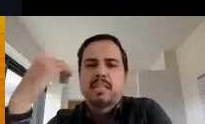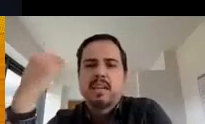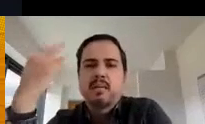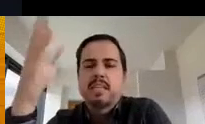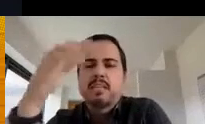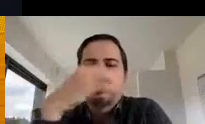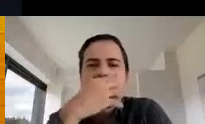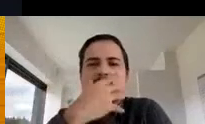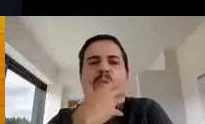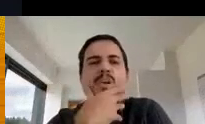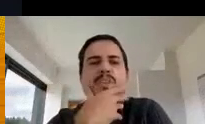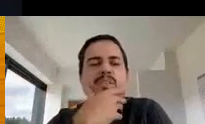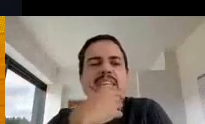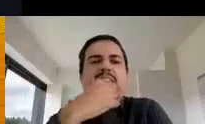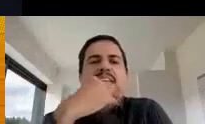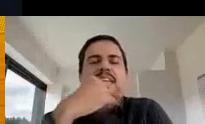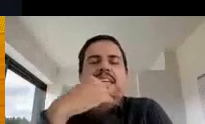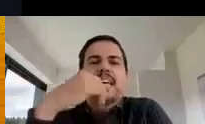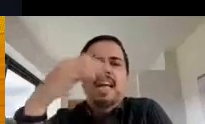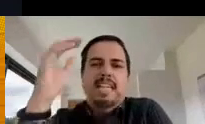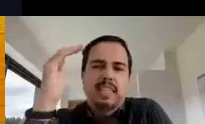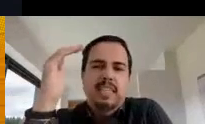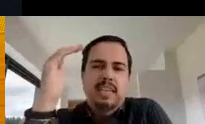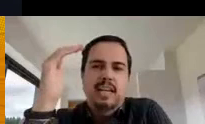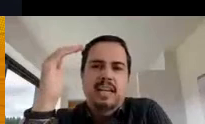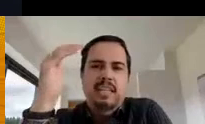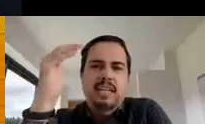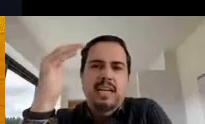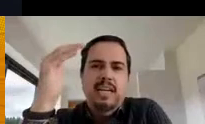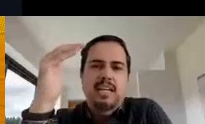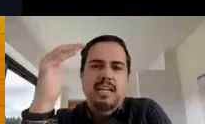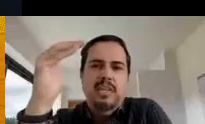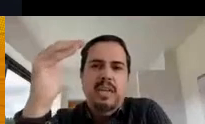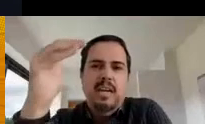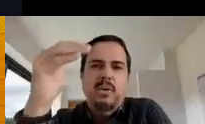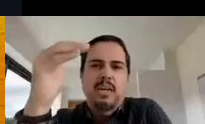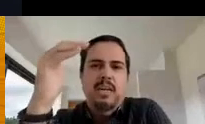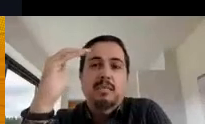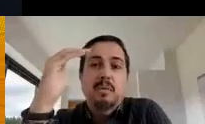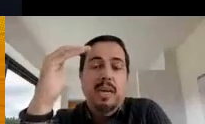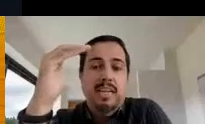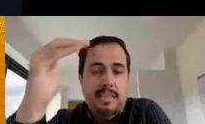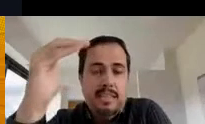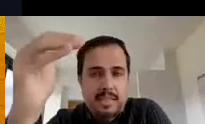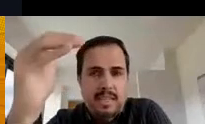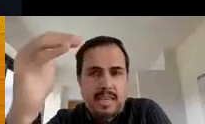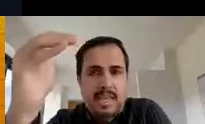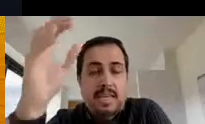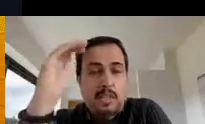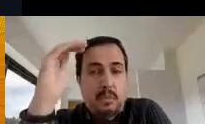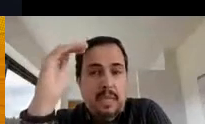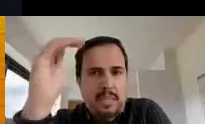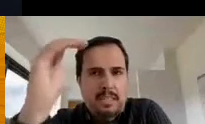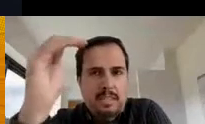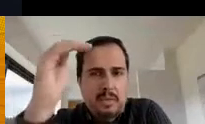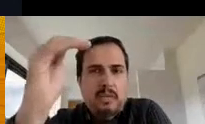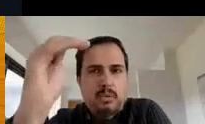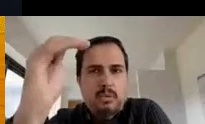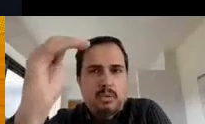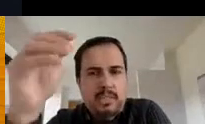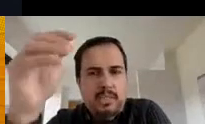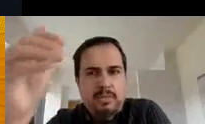daquelas conquistas, lá no início dos anos 1900, a gente entra na era industrial, era da burocracia.